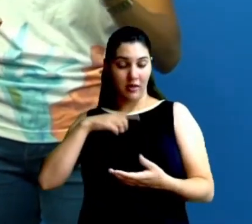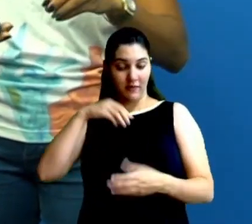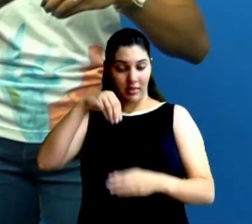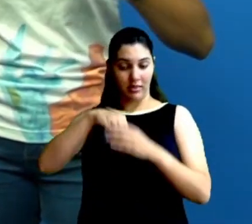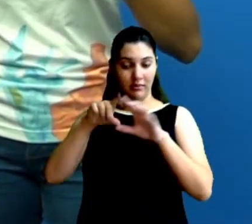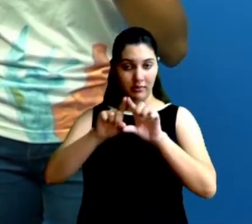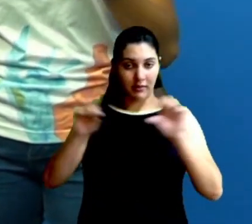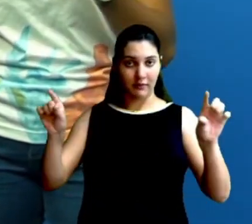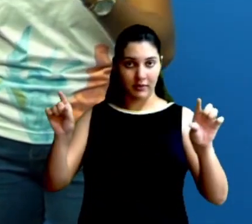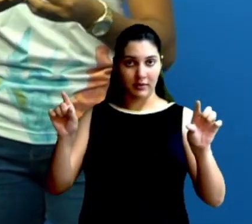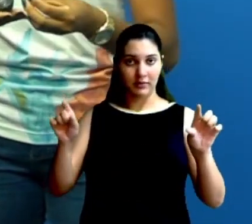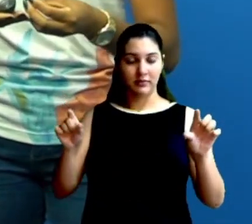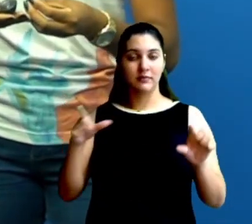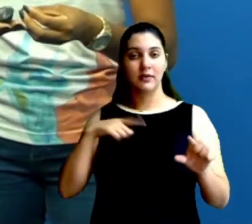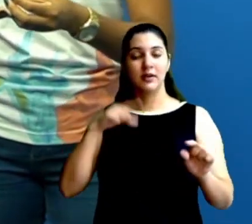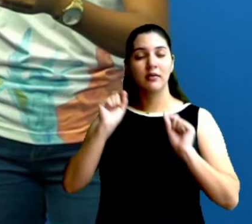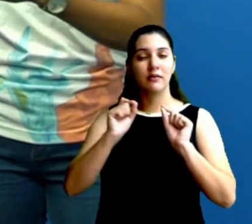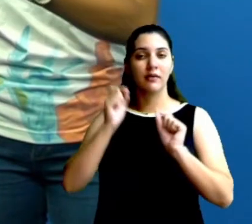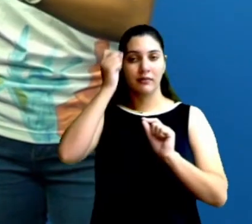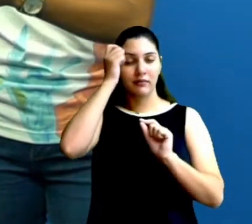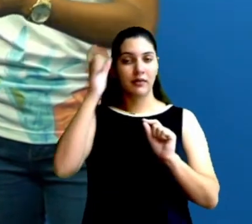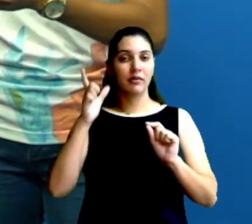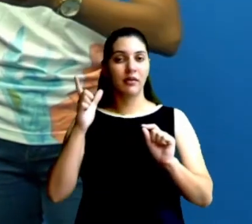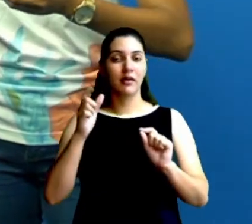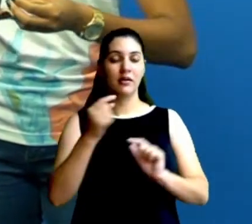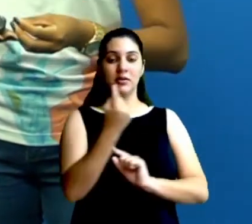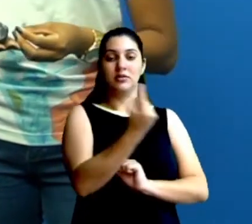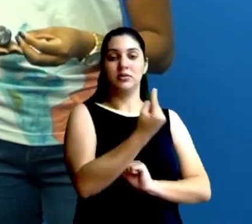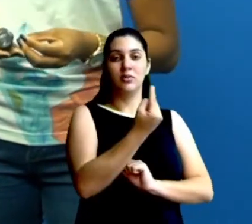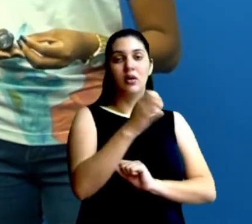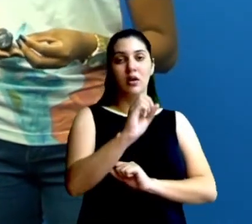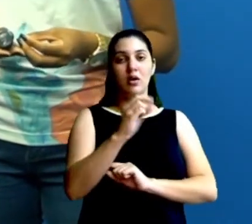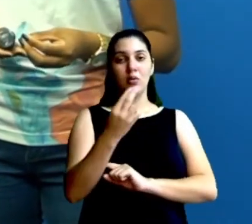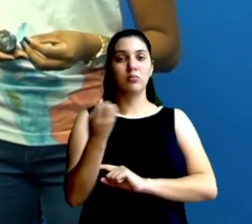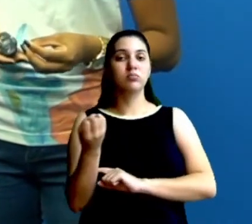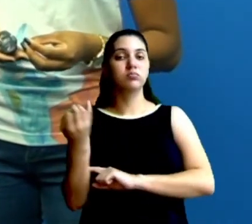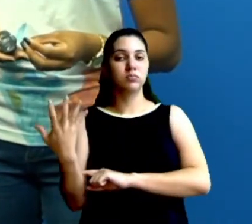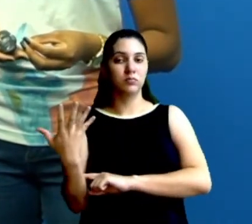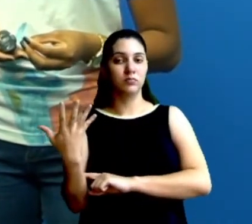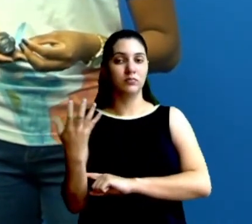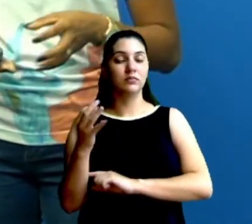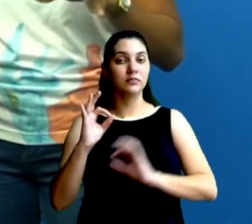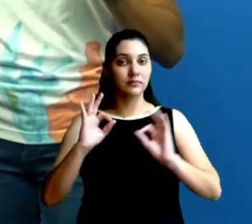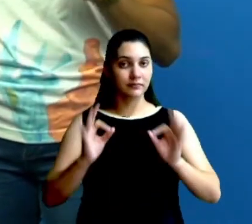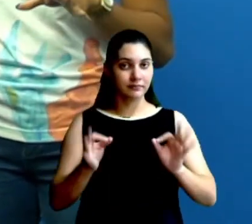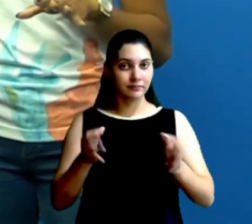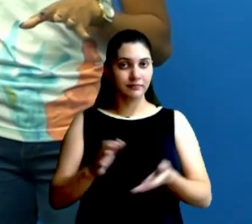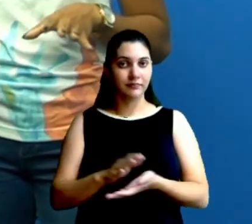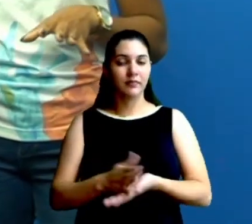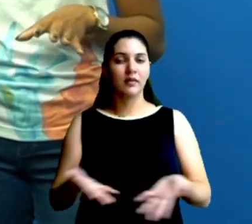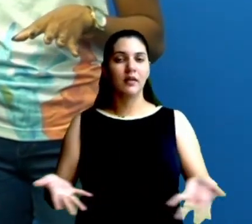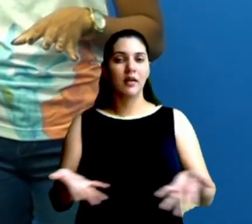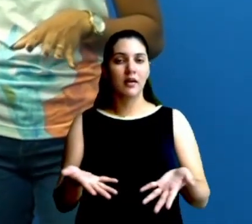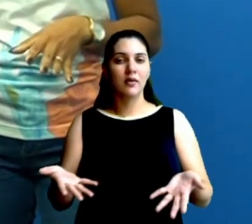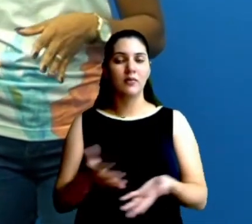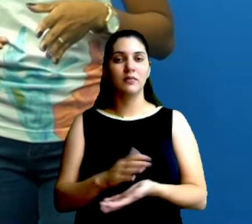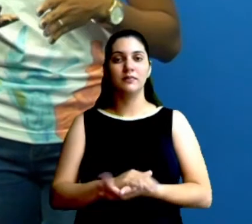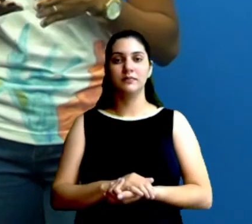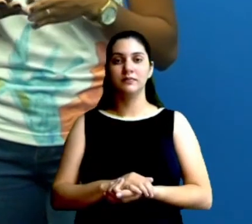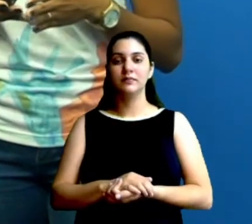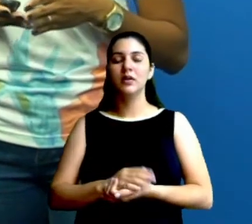tua frase, você vai ter a ideia aí de singular ou de plural. Certinho? Agora,